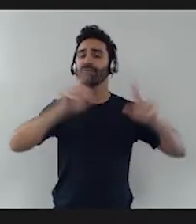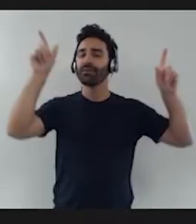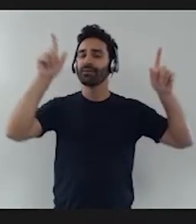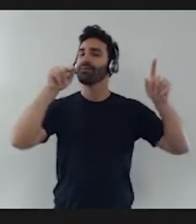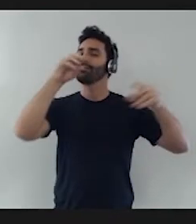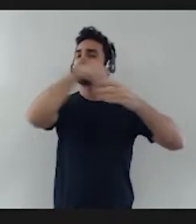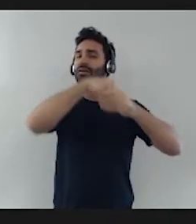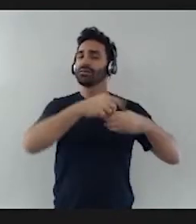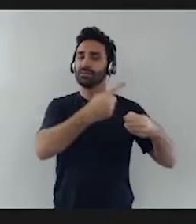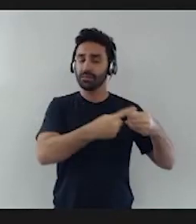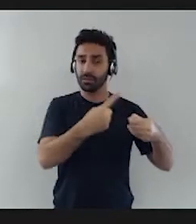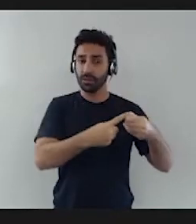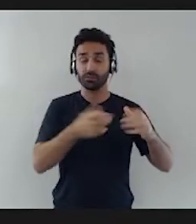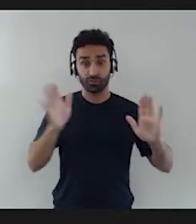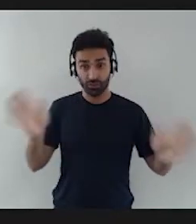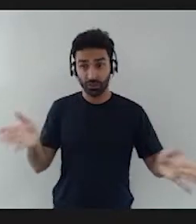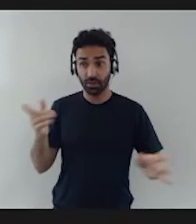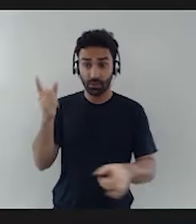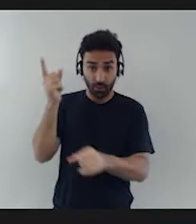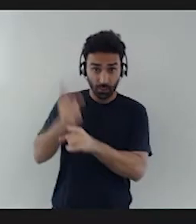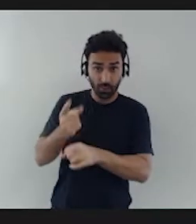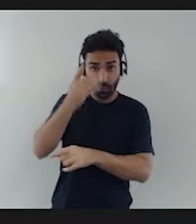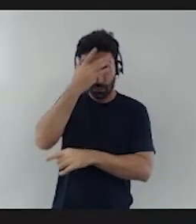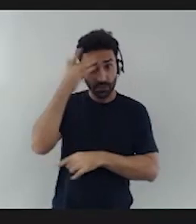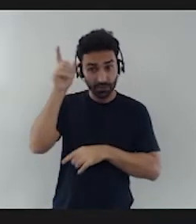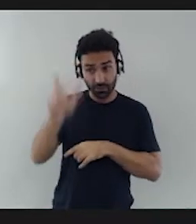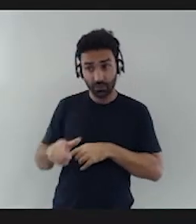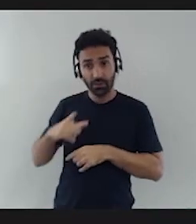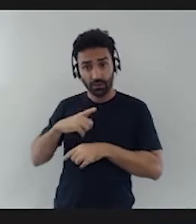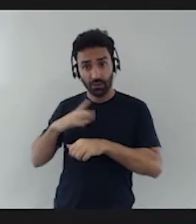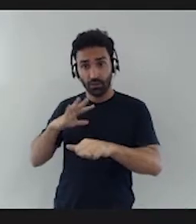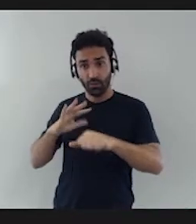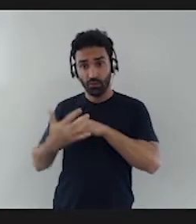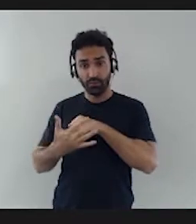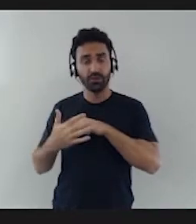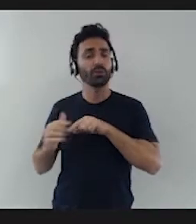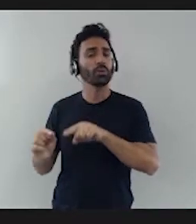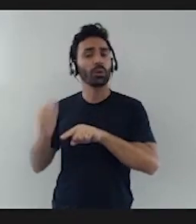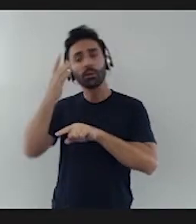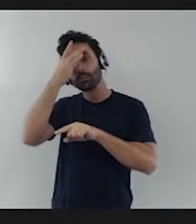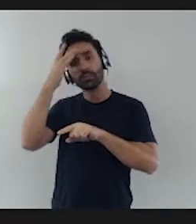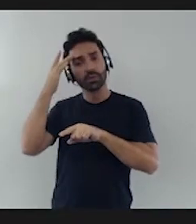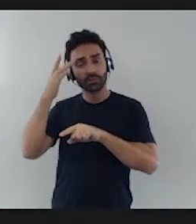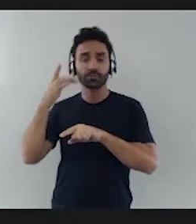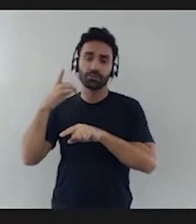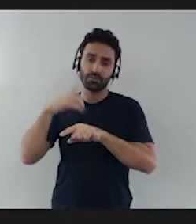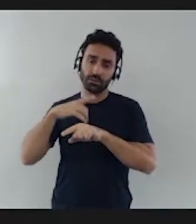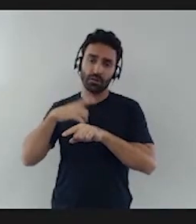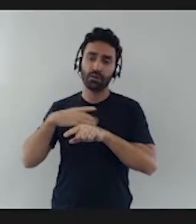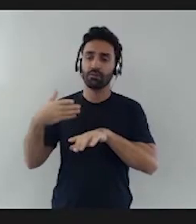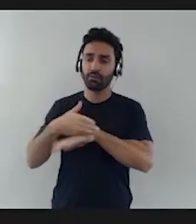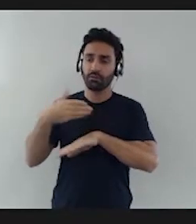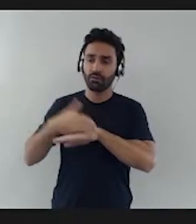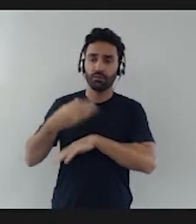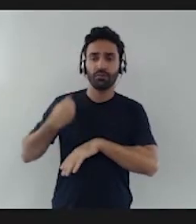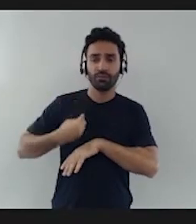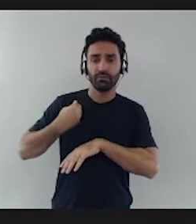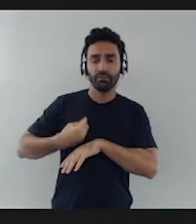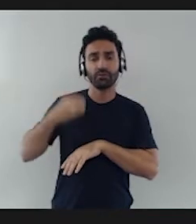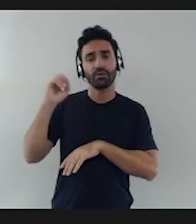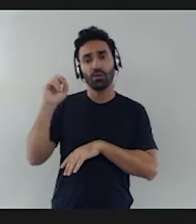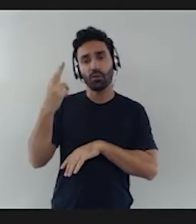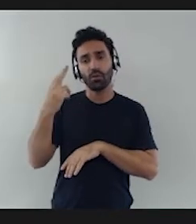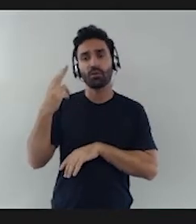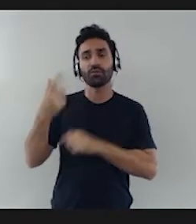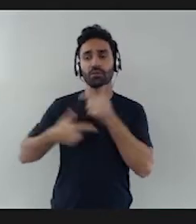pessoas diagnosticadas com Covid-19 frequentavam ou trabalhavam no mercado